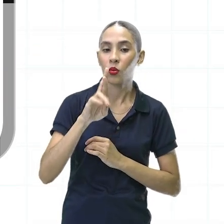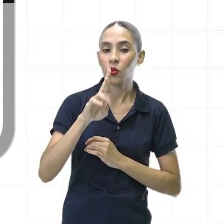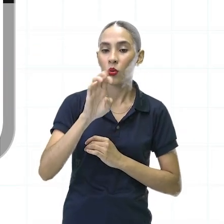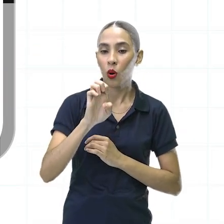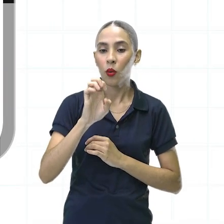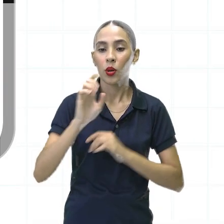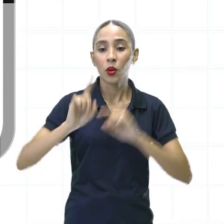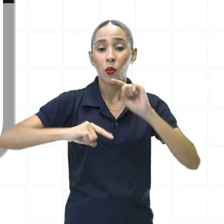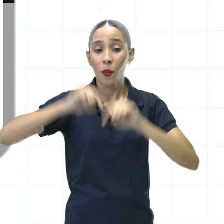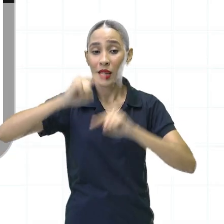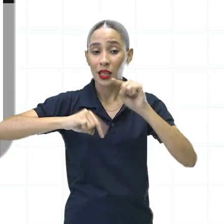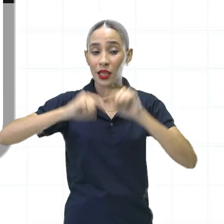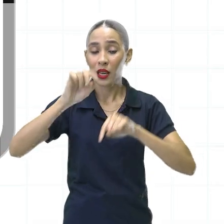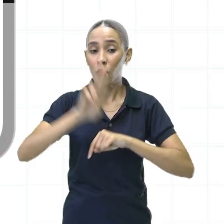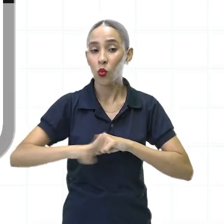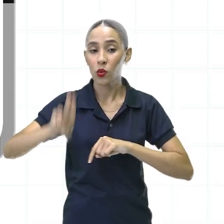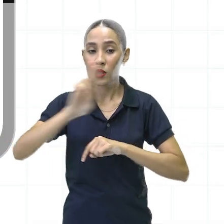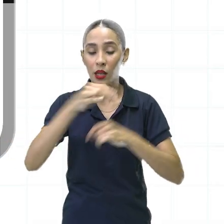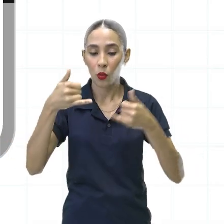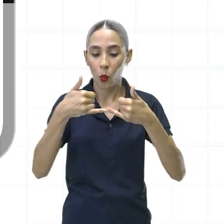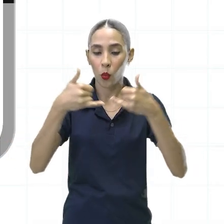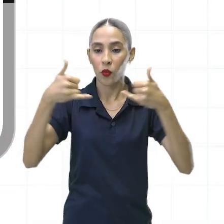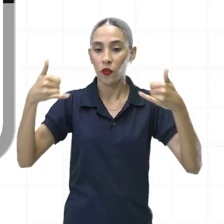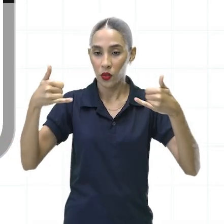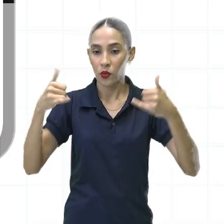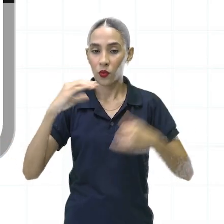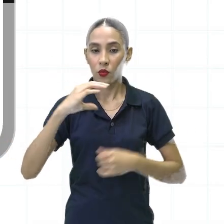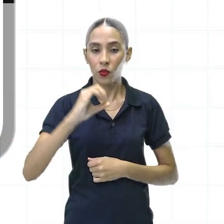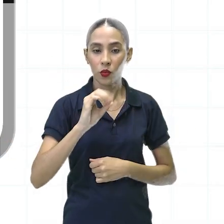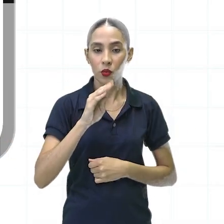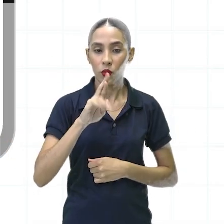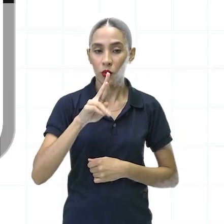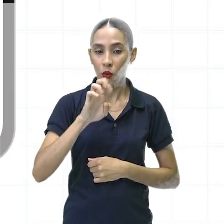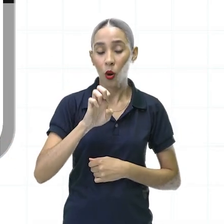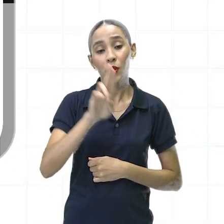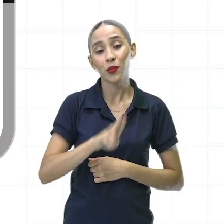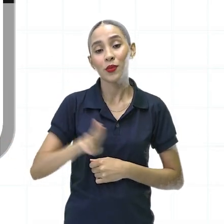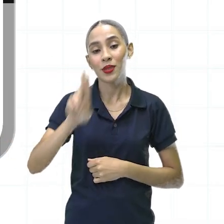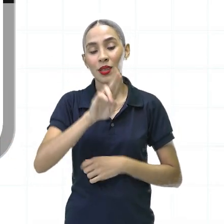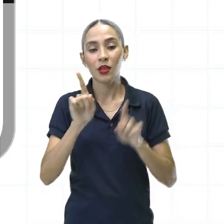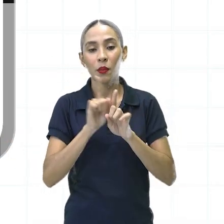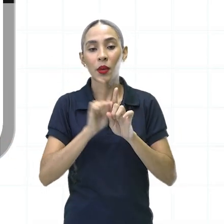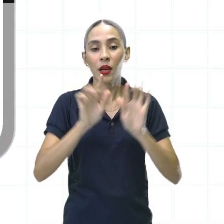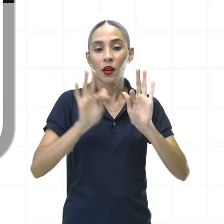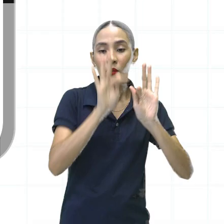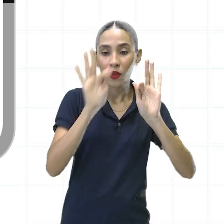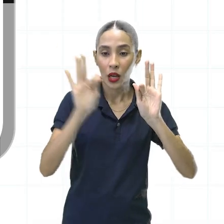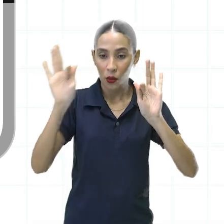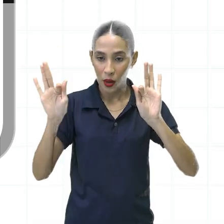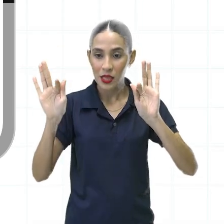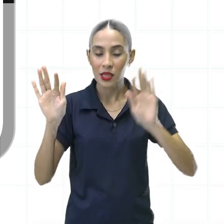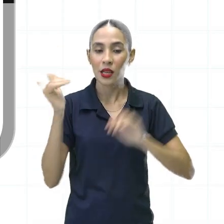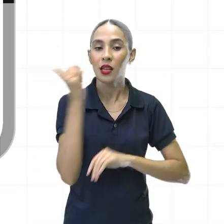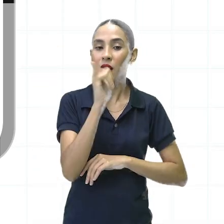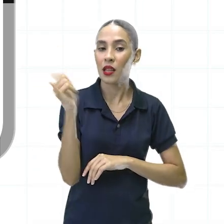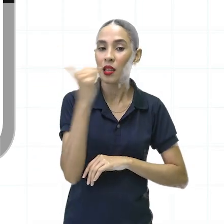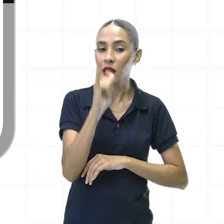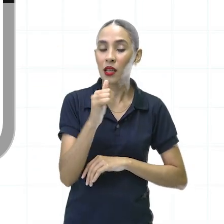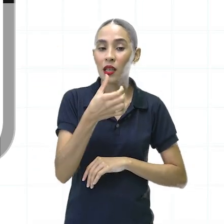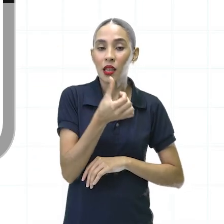o material que está sendo usado é o cobre, e a gente está usando aqui uma frequência de onda eletromagnética